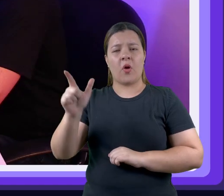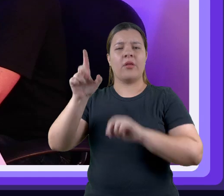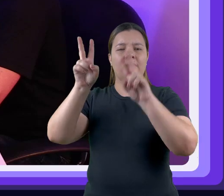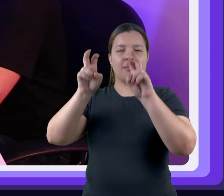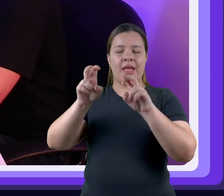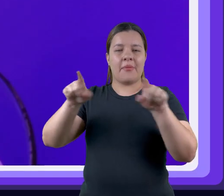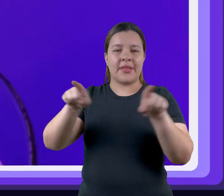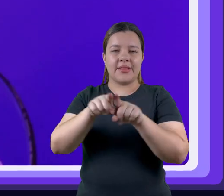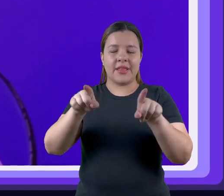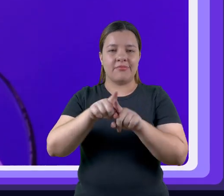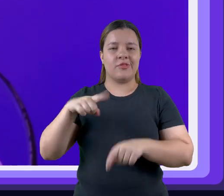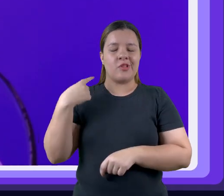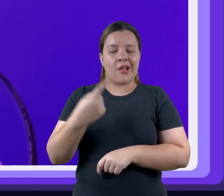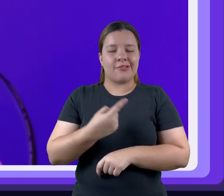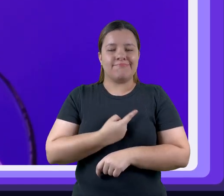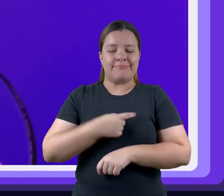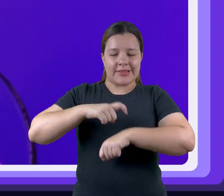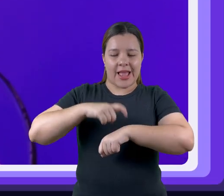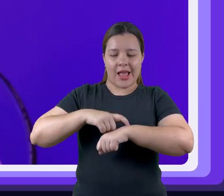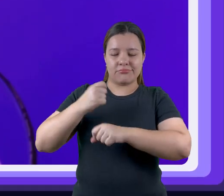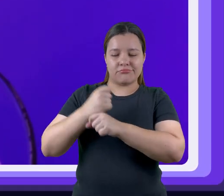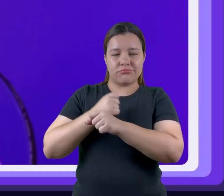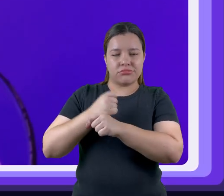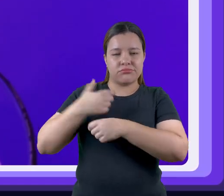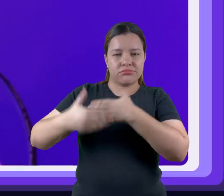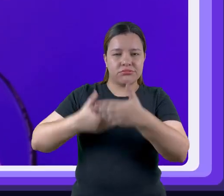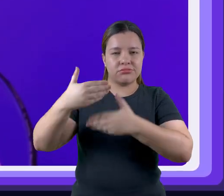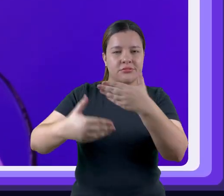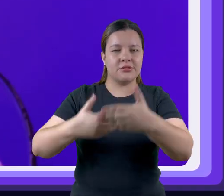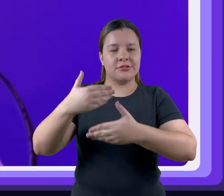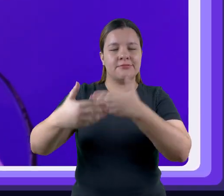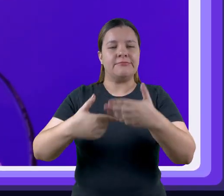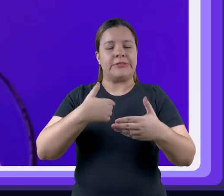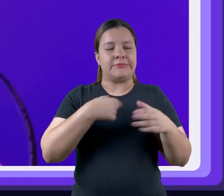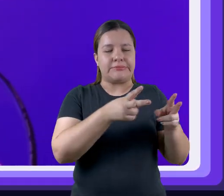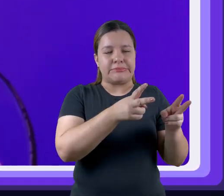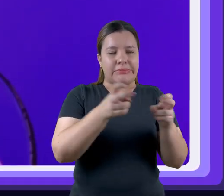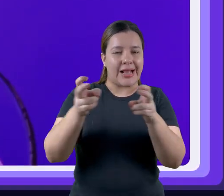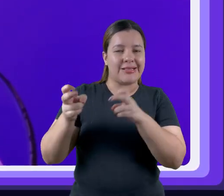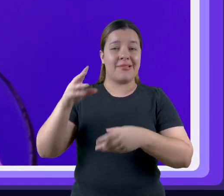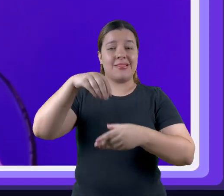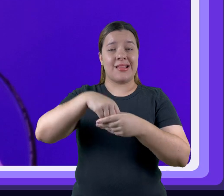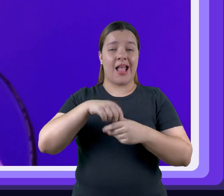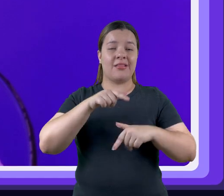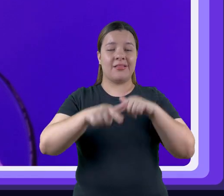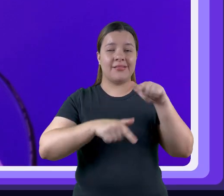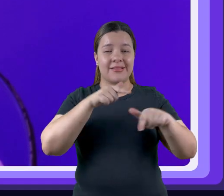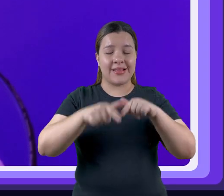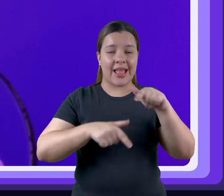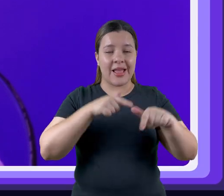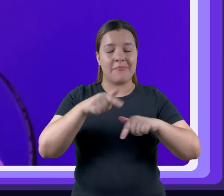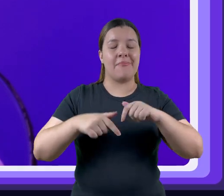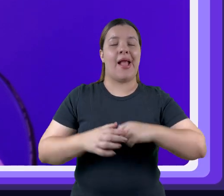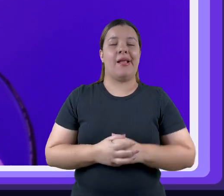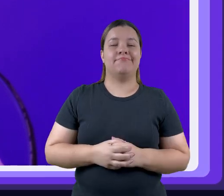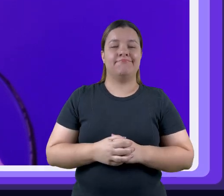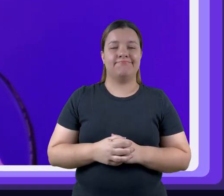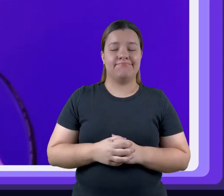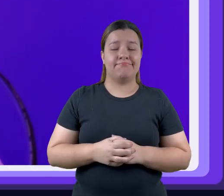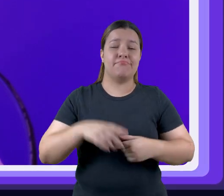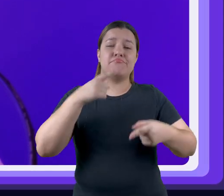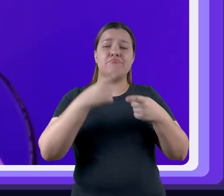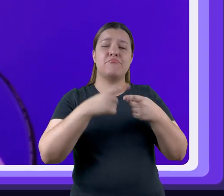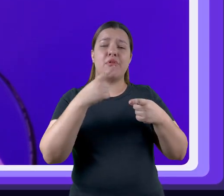que tem uma outra coisa também que a gente percebeu ao longo desses anos e eu fazendo esse tipo de de trabalho que assim